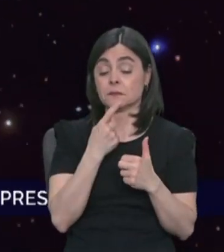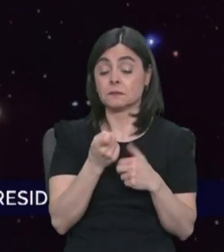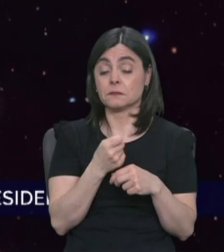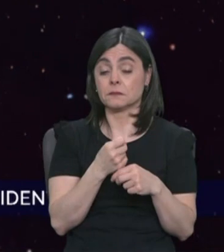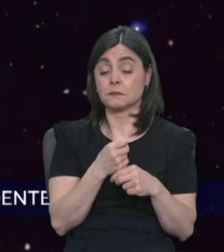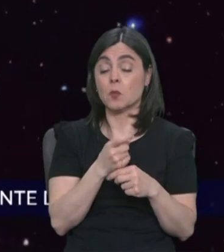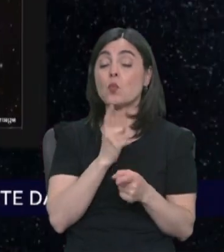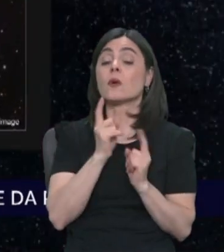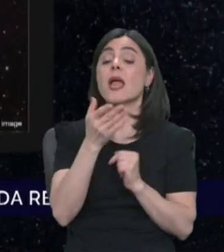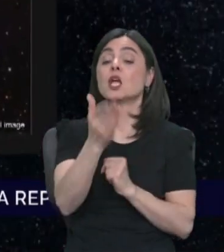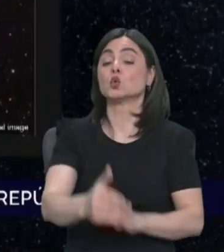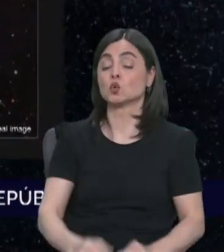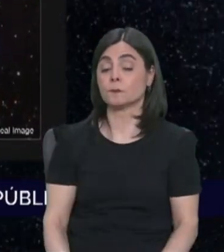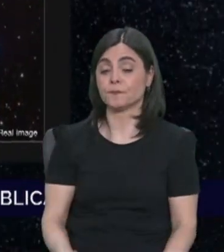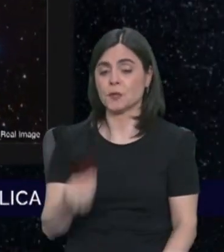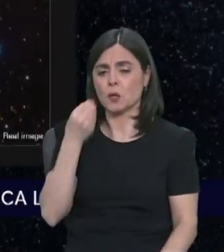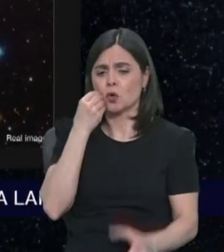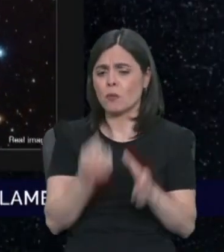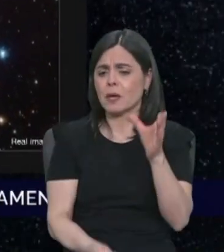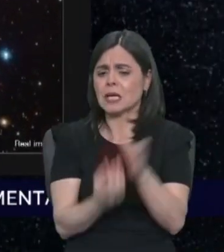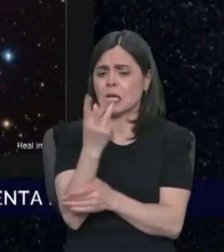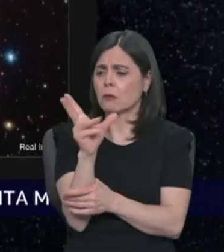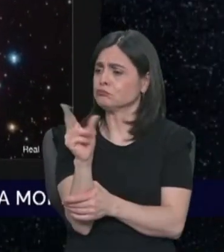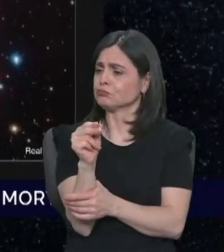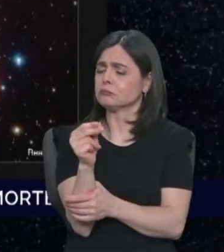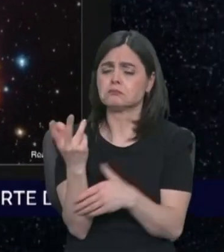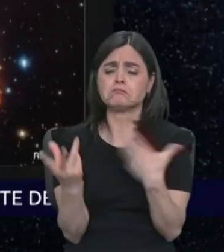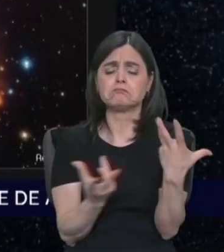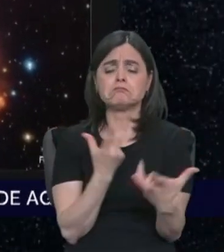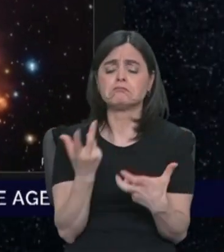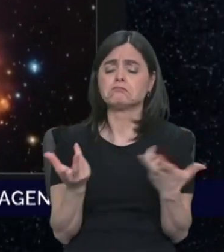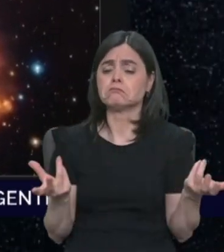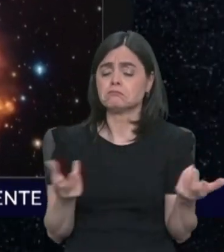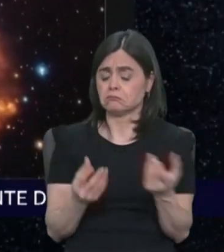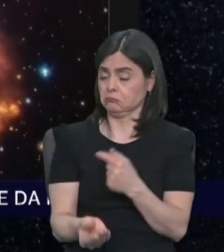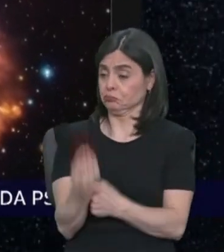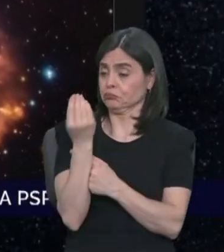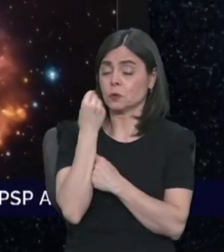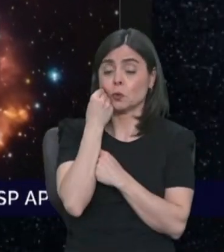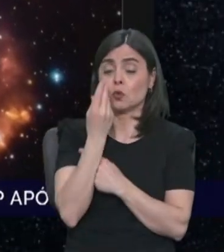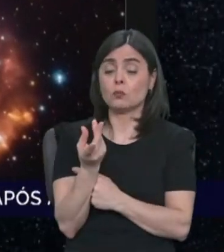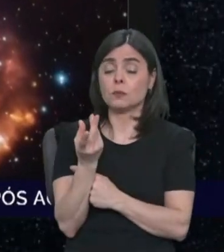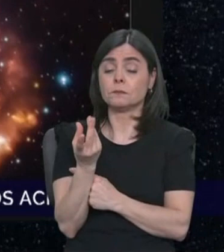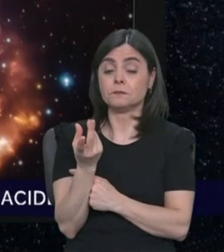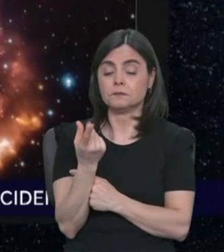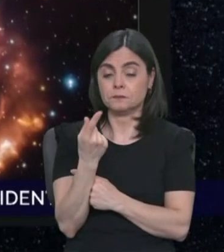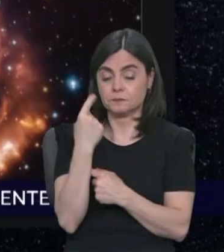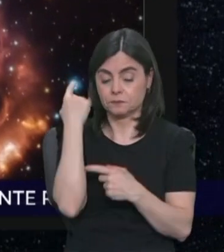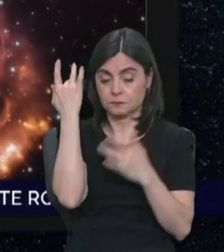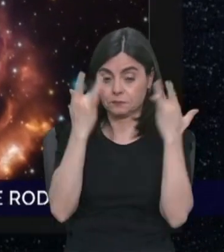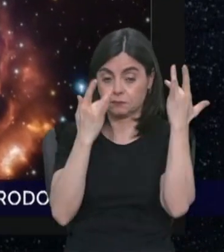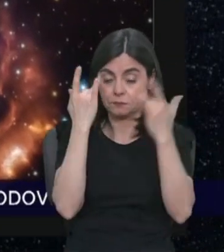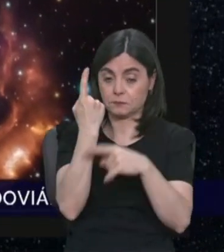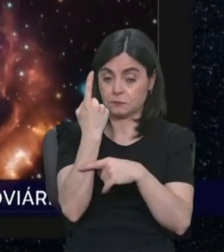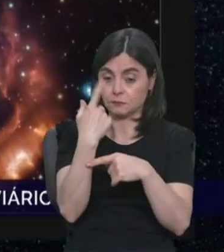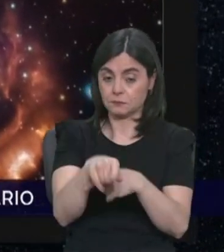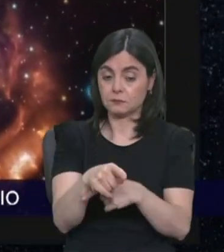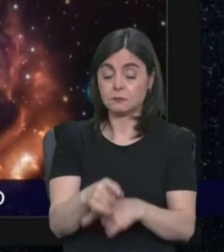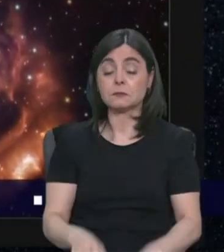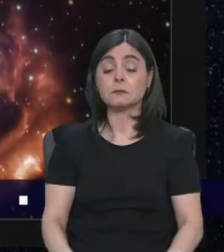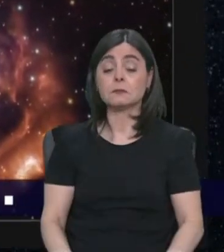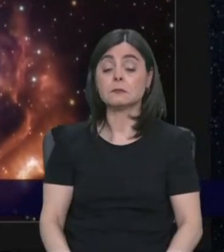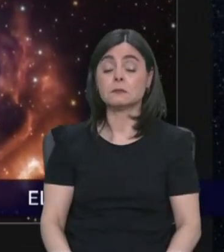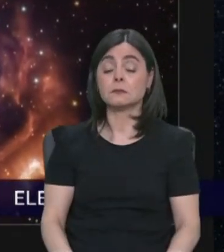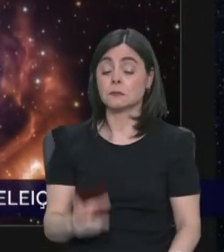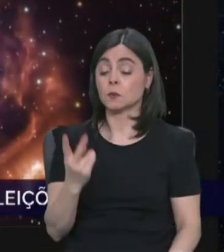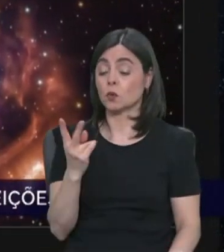que é isto? Como é que se formou este casal tão inesperado? Então há uma teoria. A teoria diz o seguinte: eles não